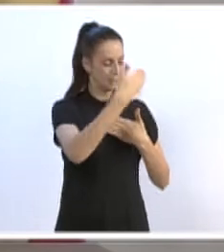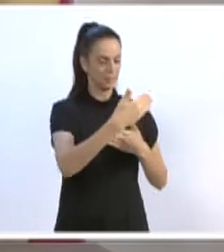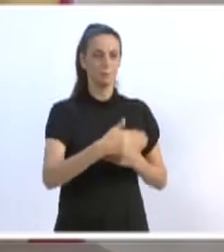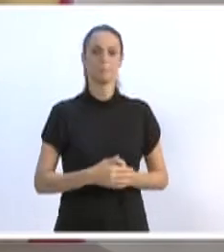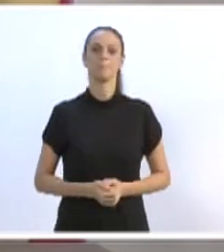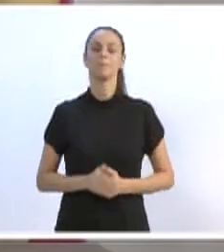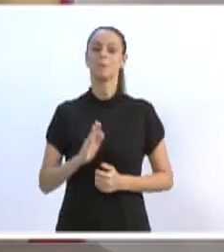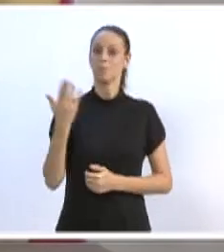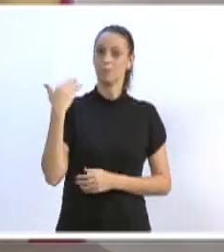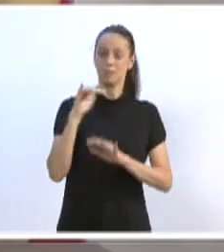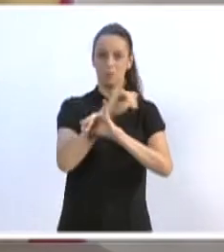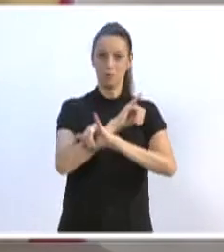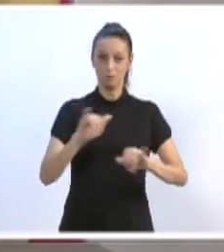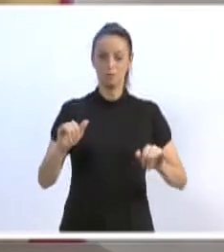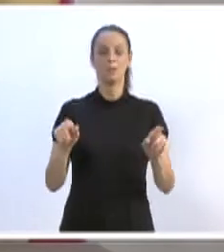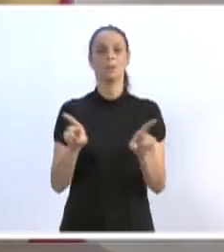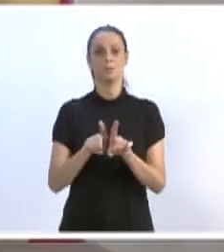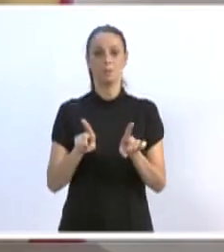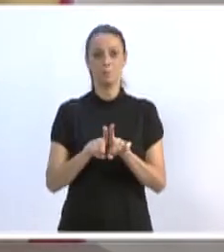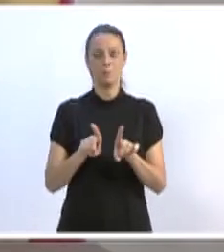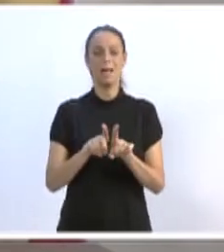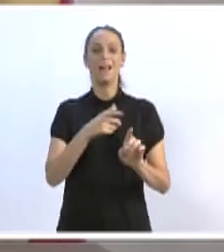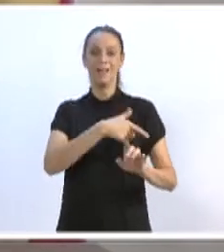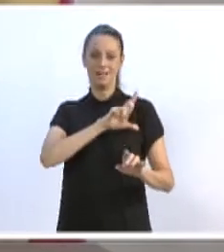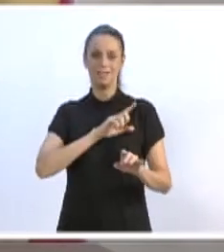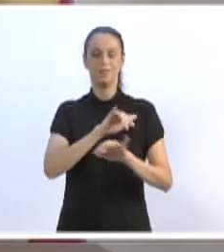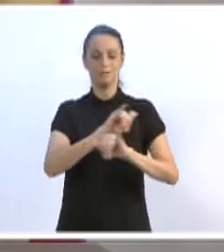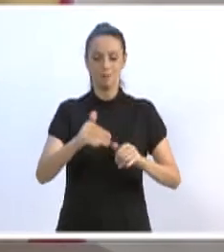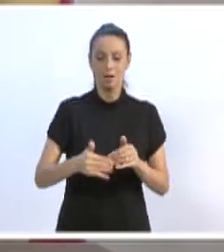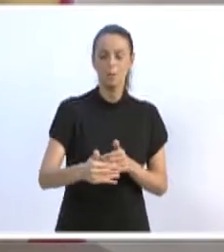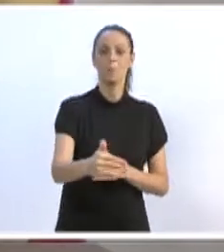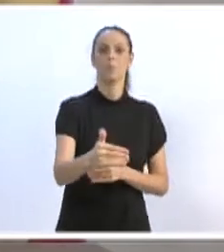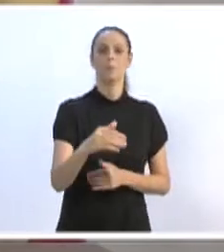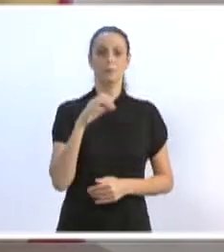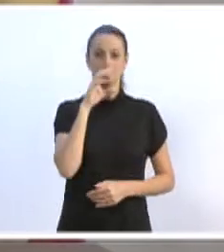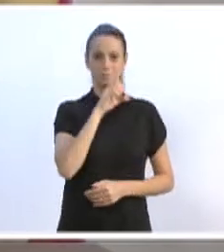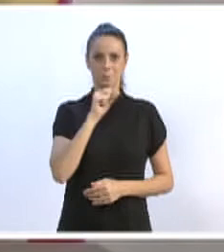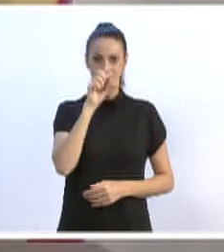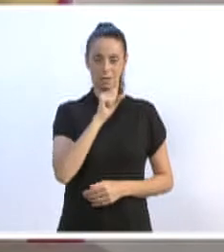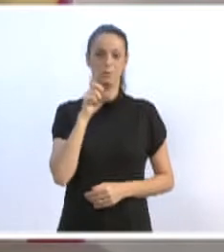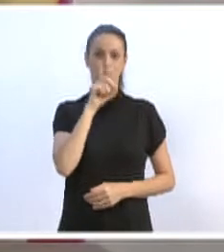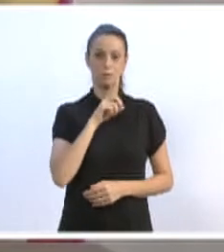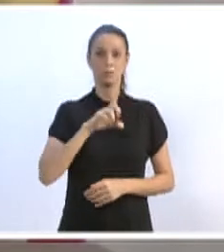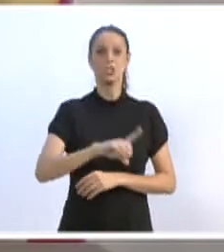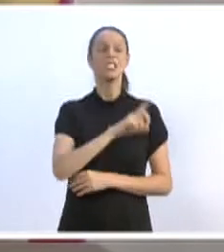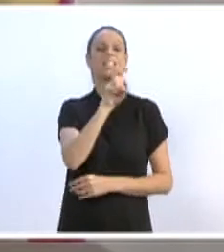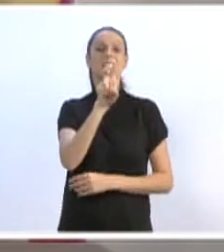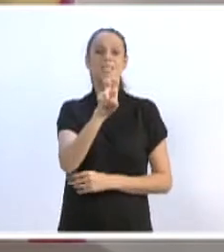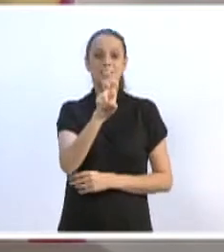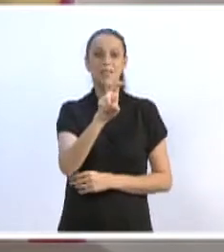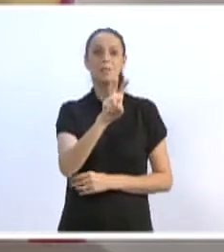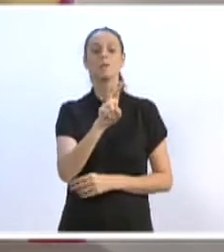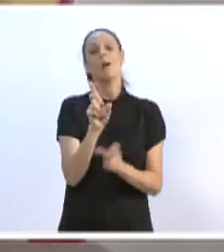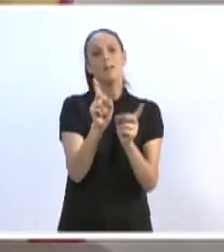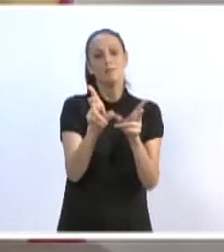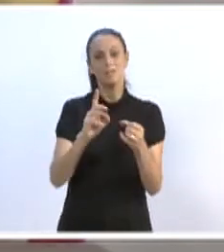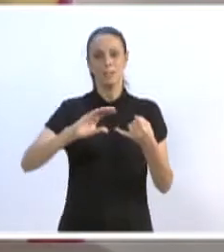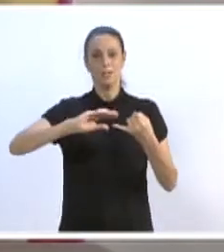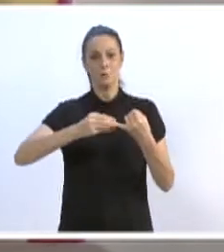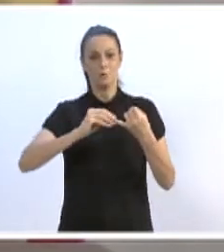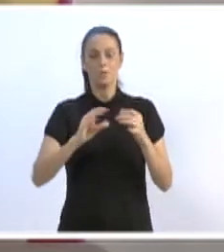Arte de Blumenau, aqui ao lado, na Fundação Cultural. E para concluir, senhor presidente, me dá mais 30 segundos para eu